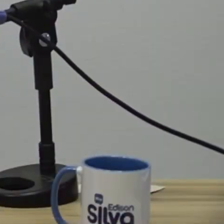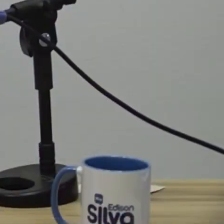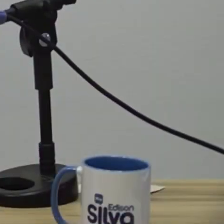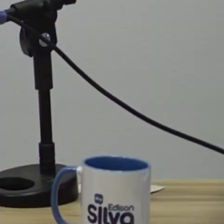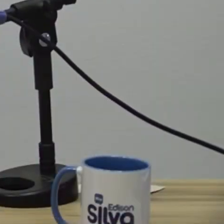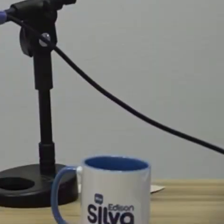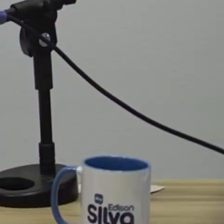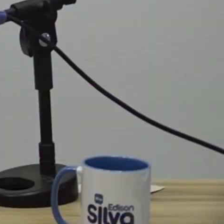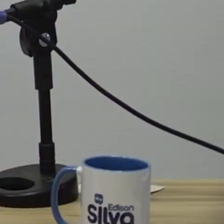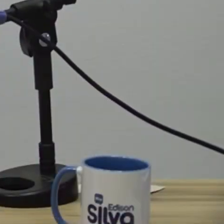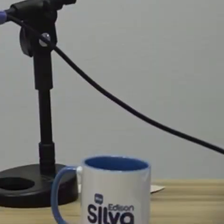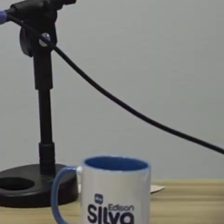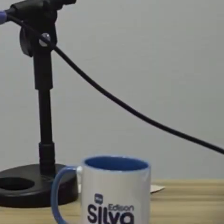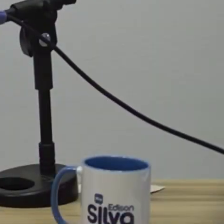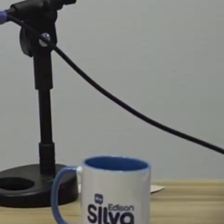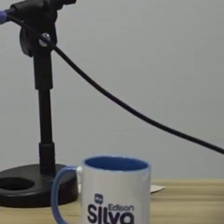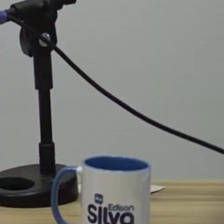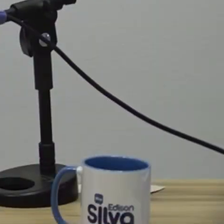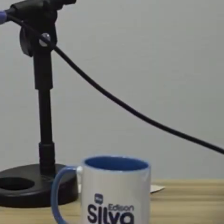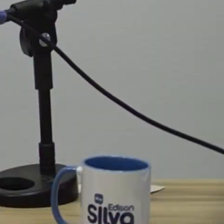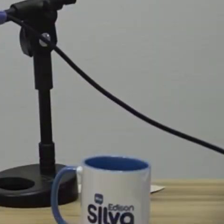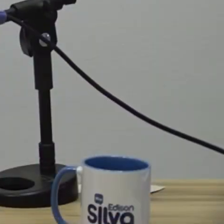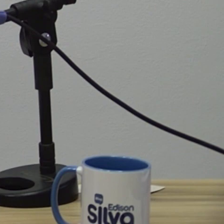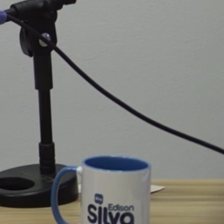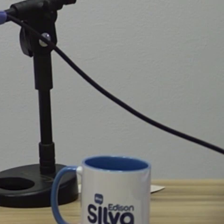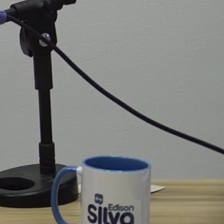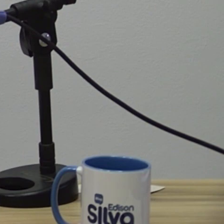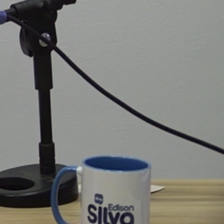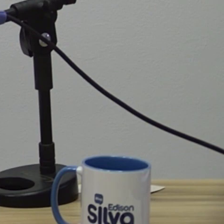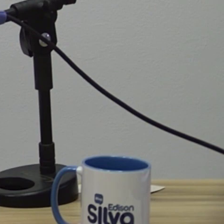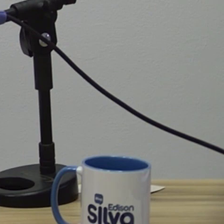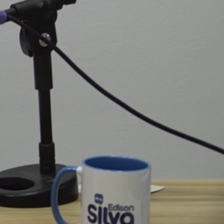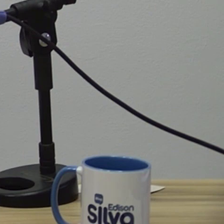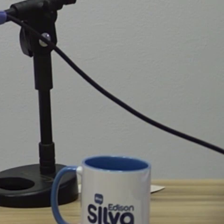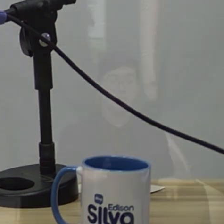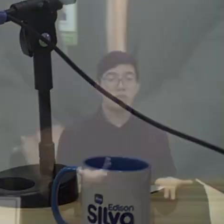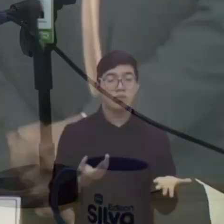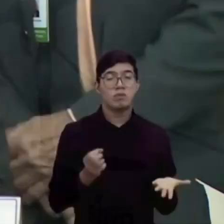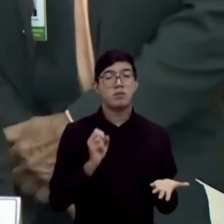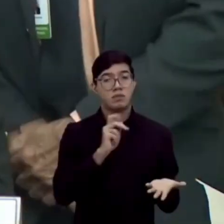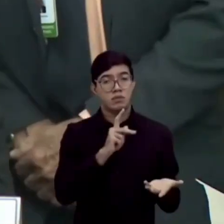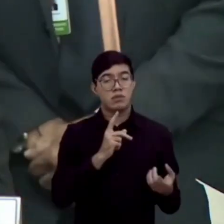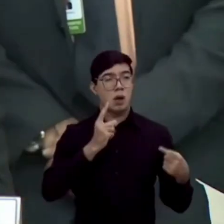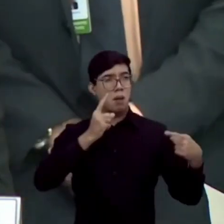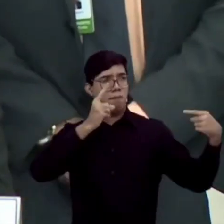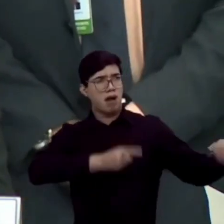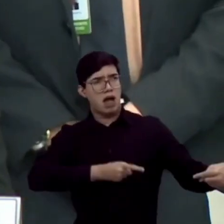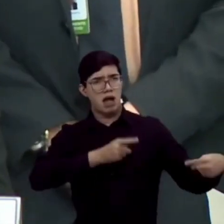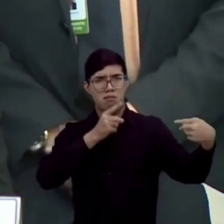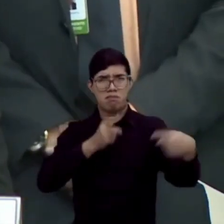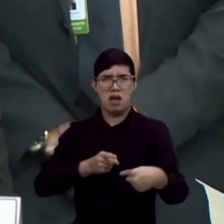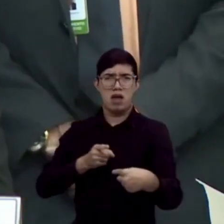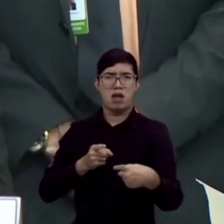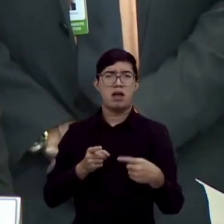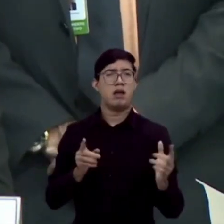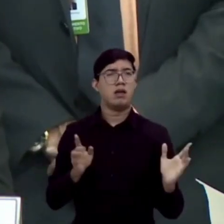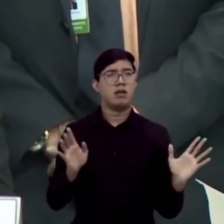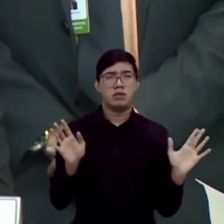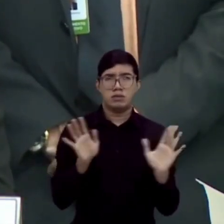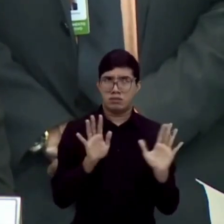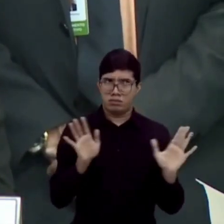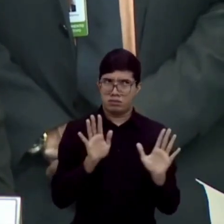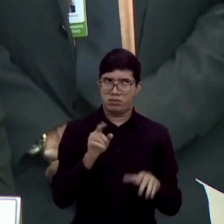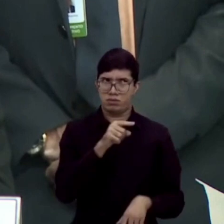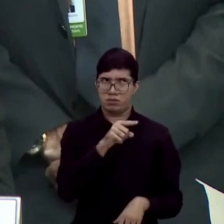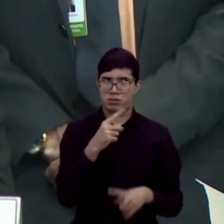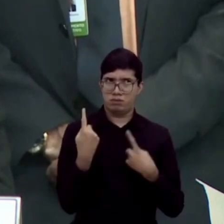o vereador Carlos Mesquita. Vamos ouvi-lo. Nós não somos oposição ao governo Eumano,